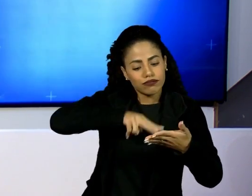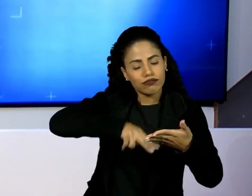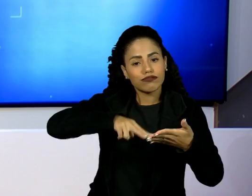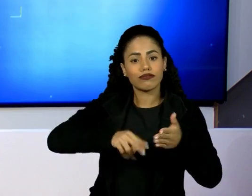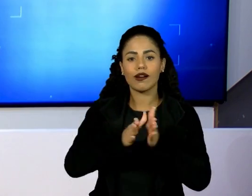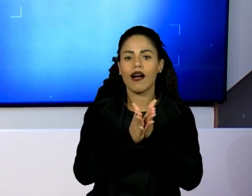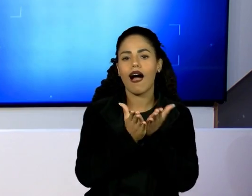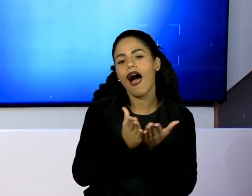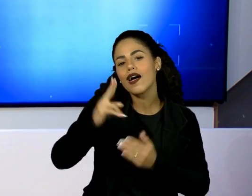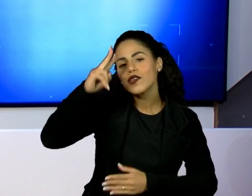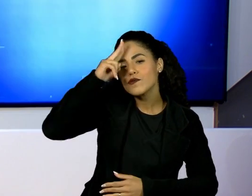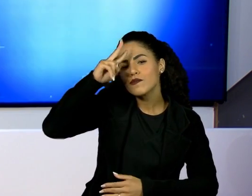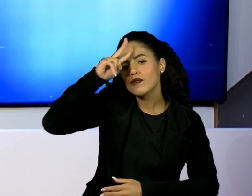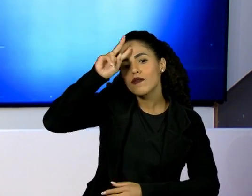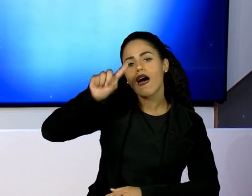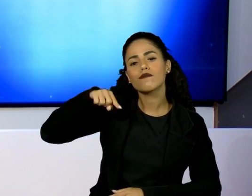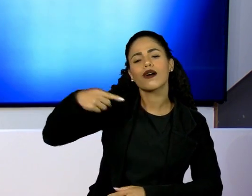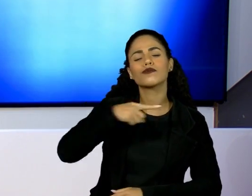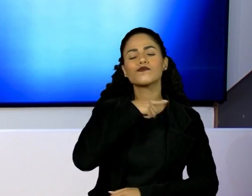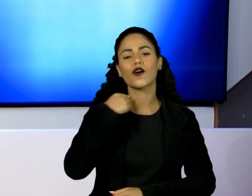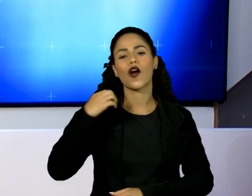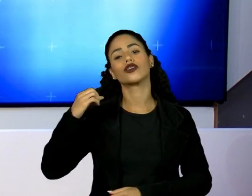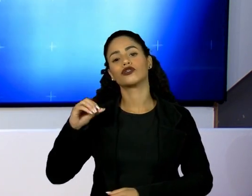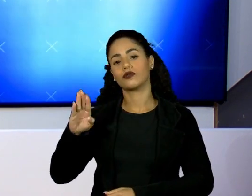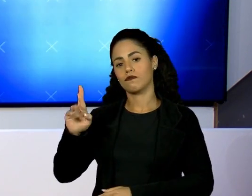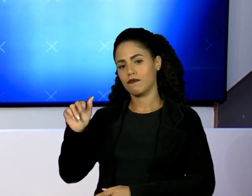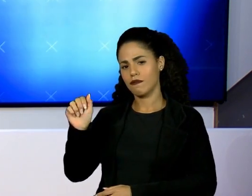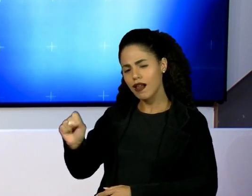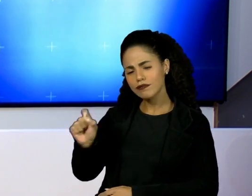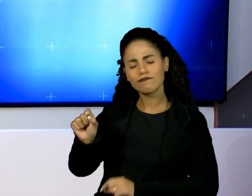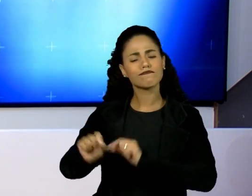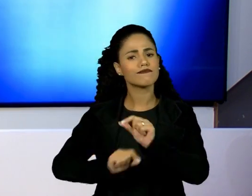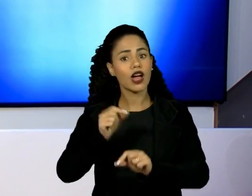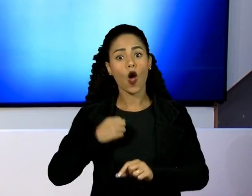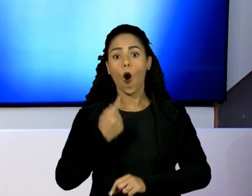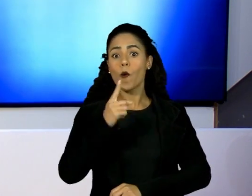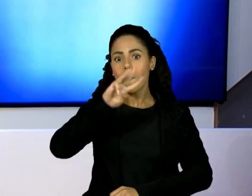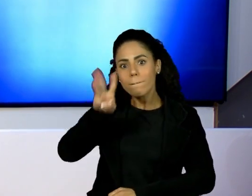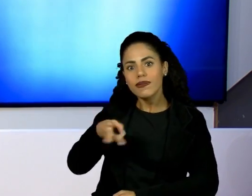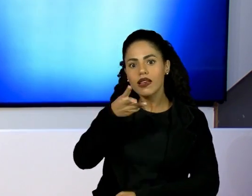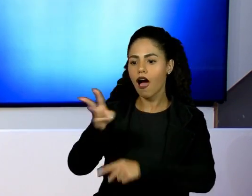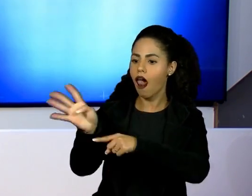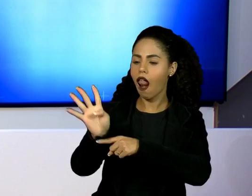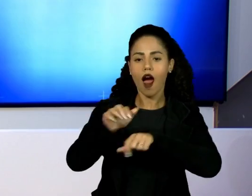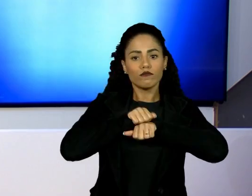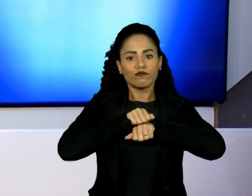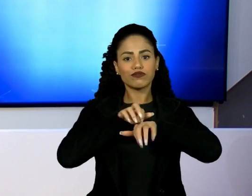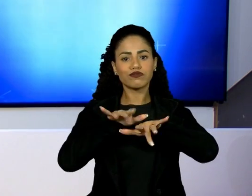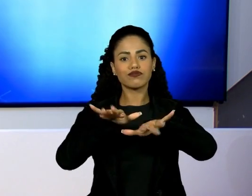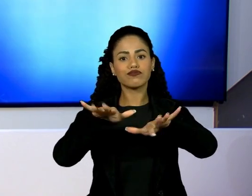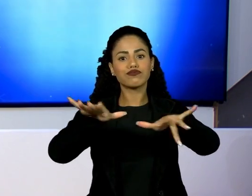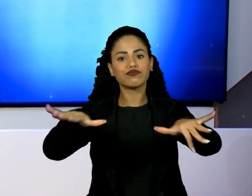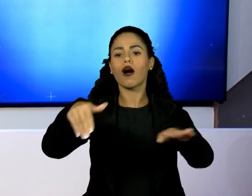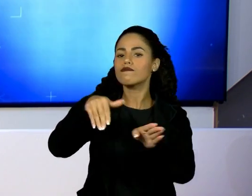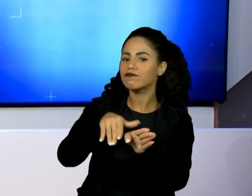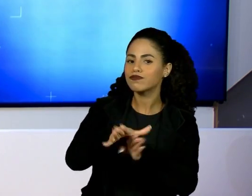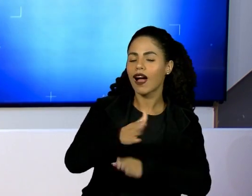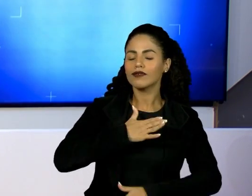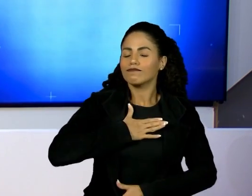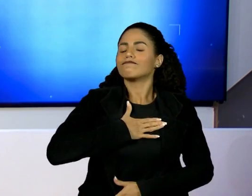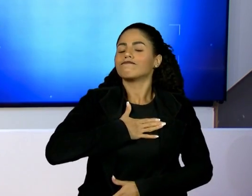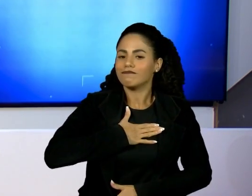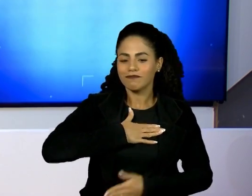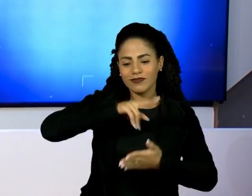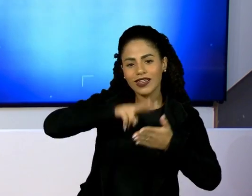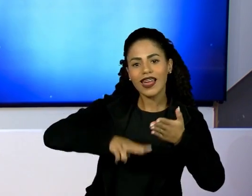livro Memórias Póstumas de Brás Cubas viralizou. Com mais de 1 milhão de visualizações, a recomendação apaixonada